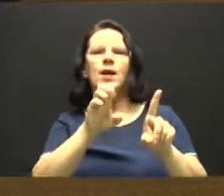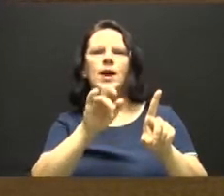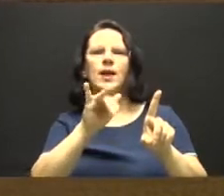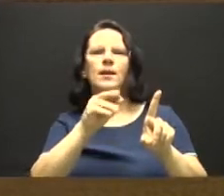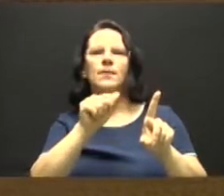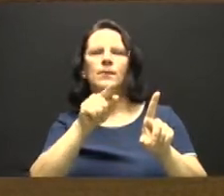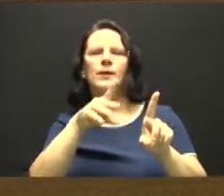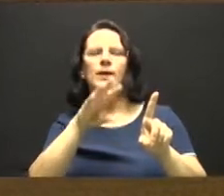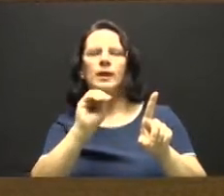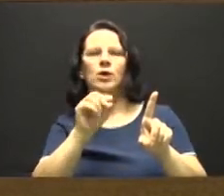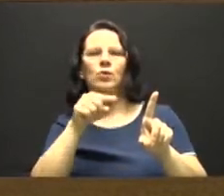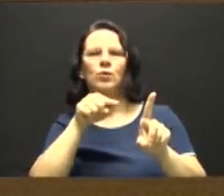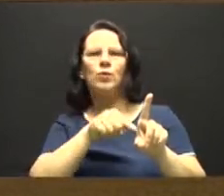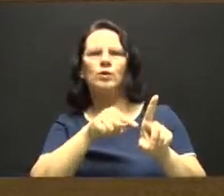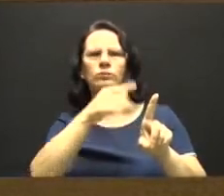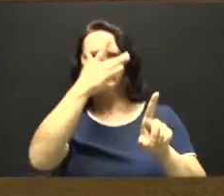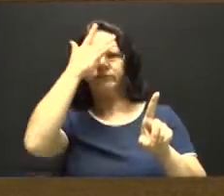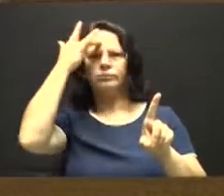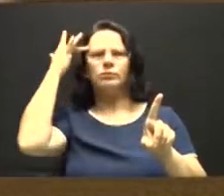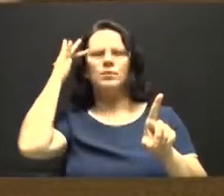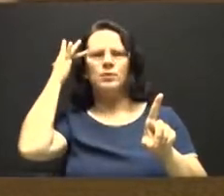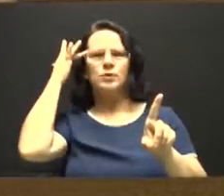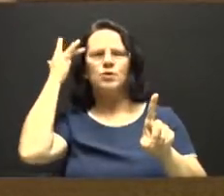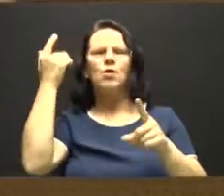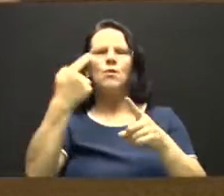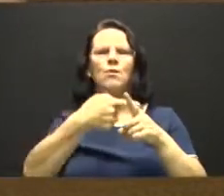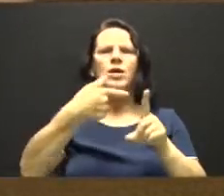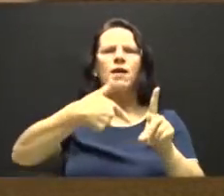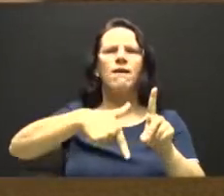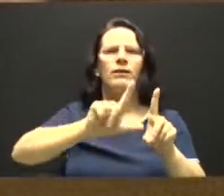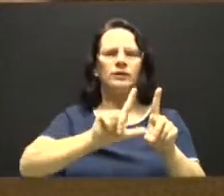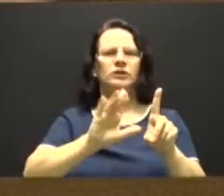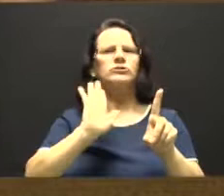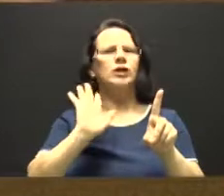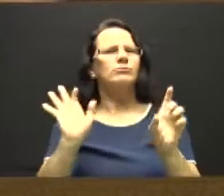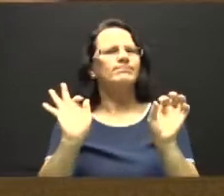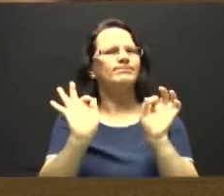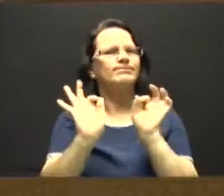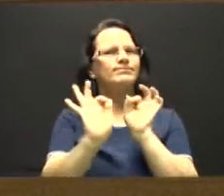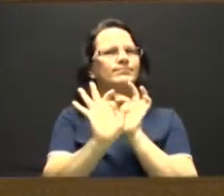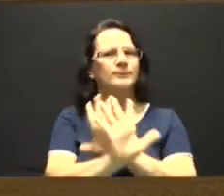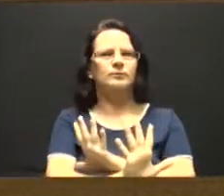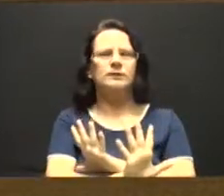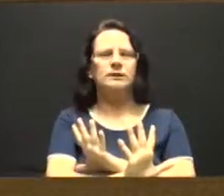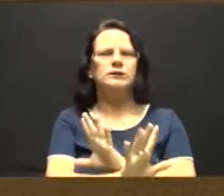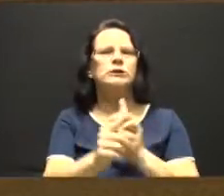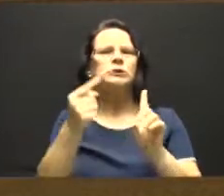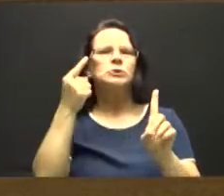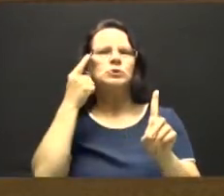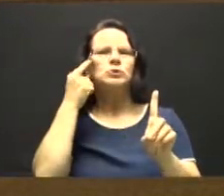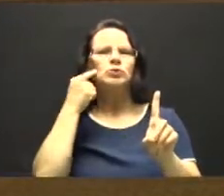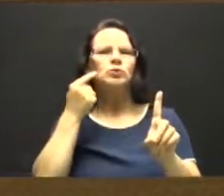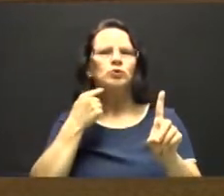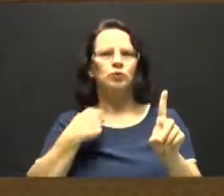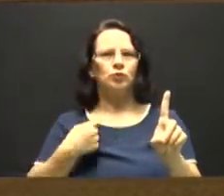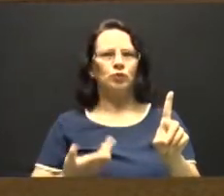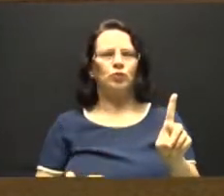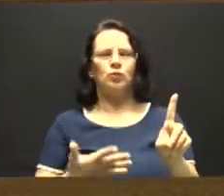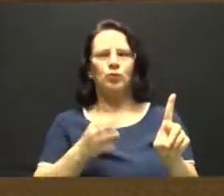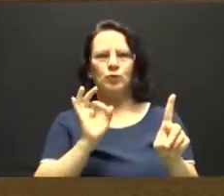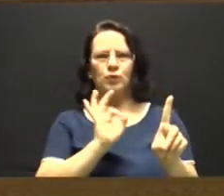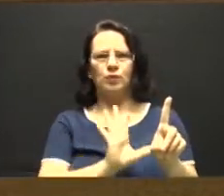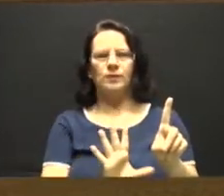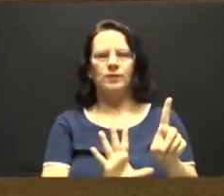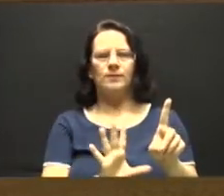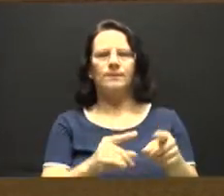ato porque o seu património genético já está completo somente a proteção jurídica não é